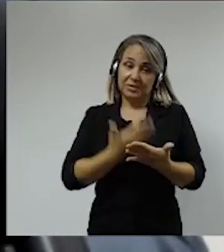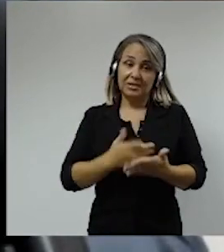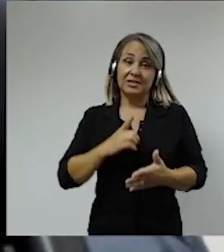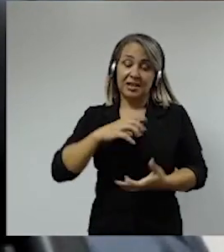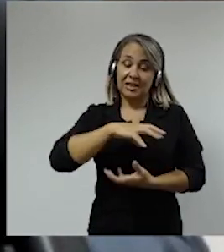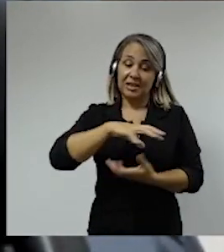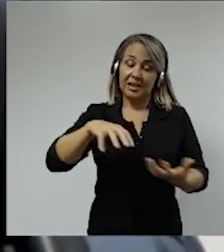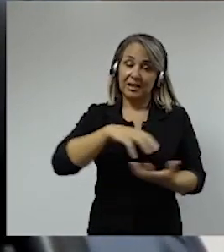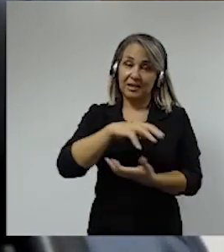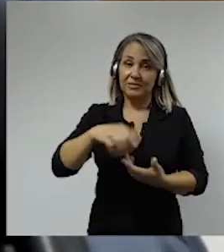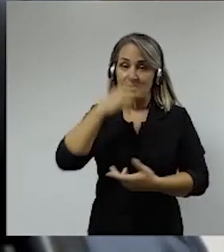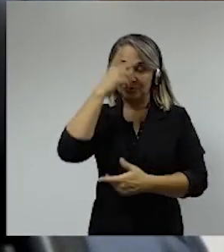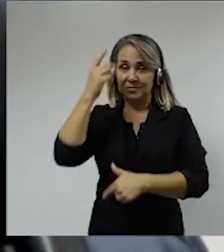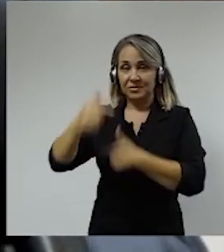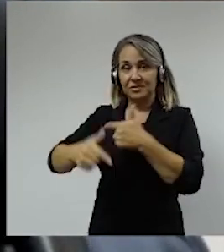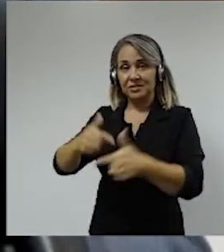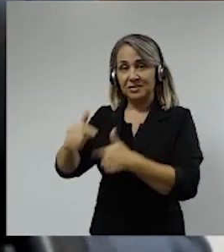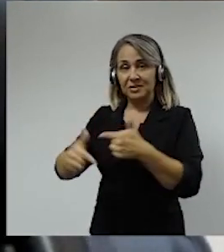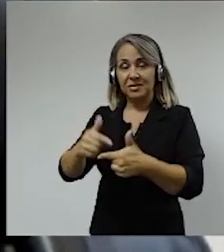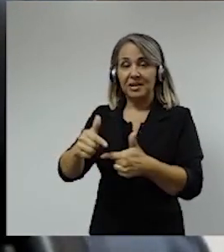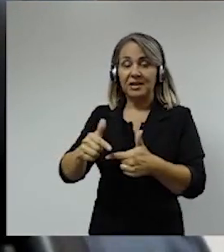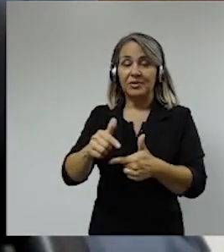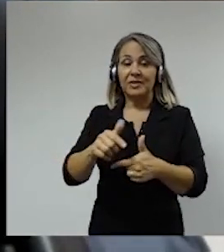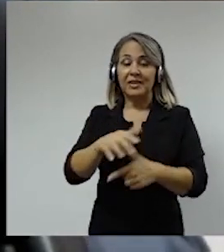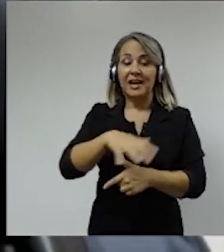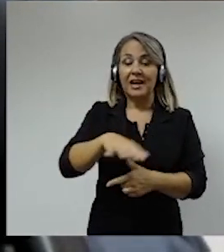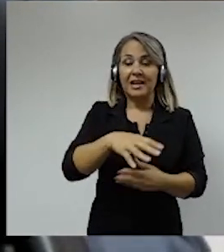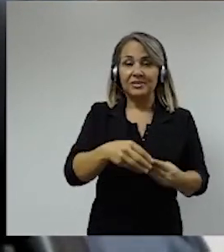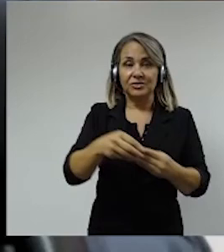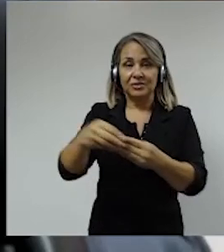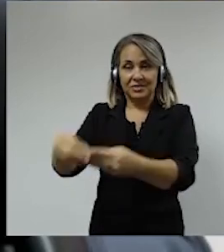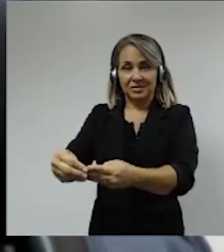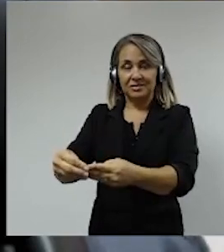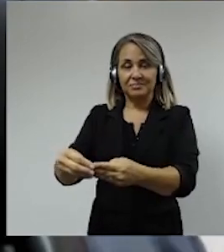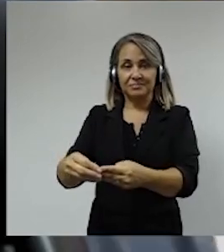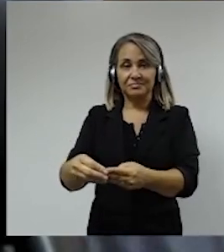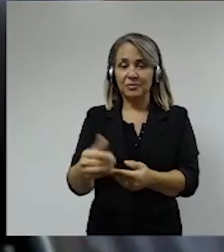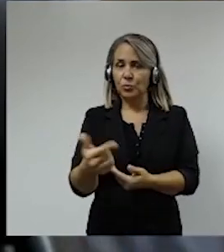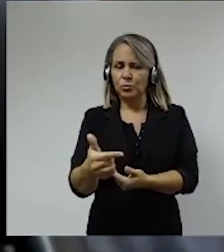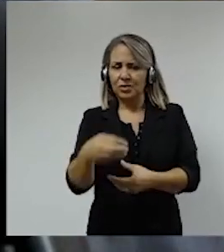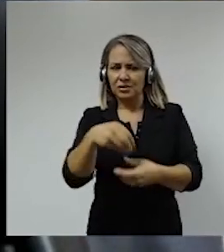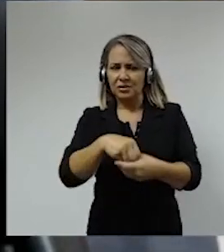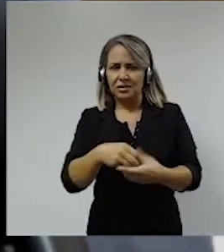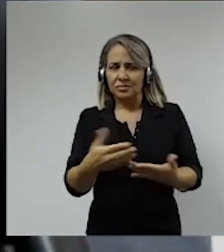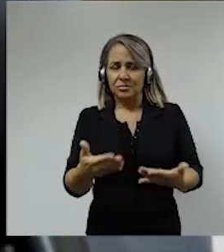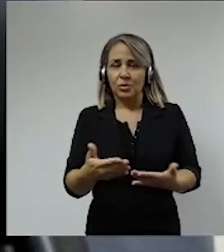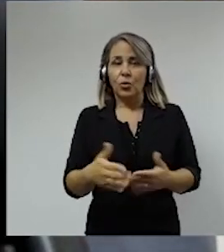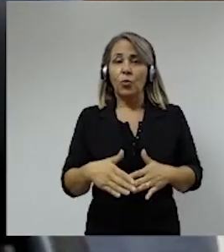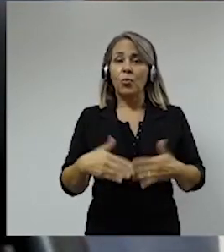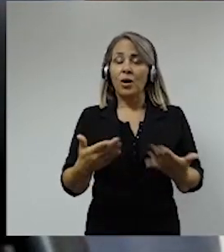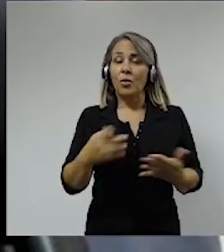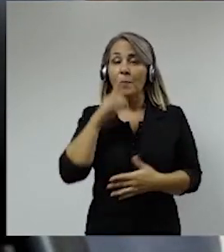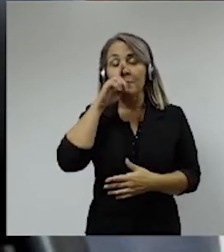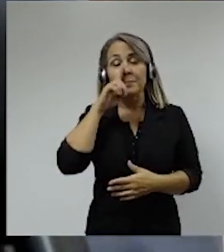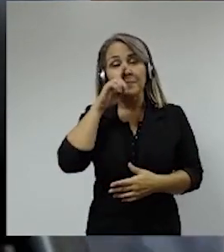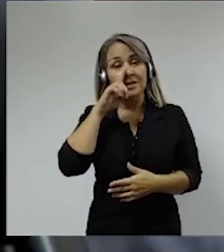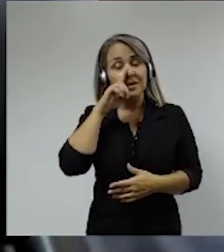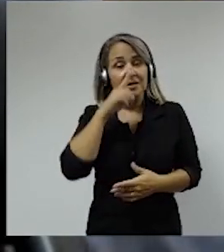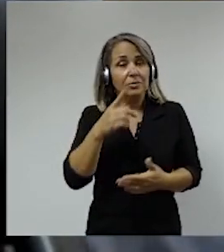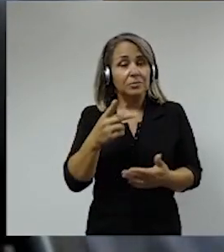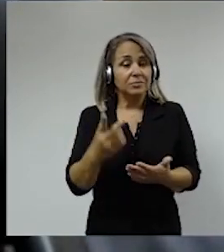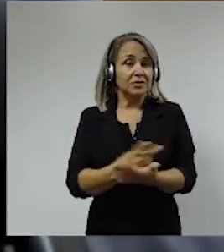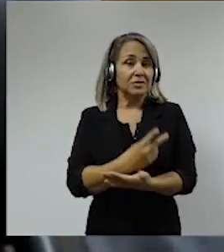dos trabalhadores que atuam nessa área, não internaliza essa política internamente. Quais são os riscos desse tipo de